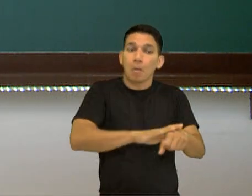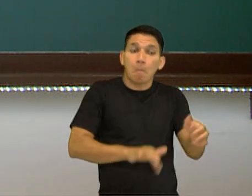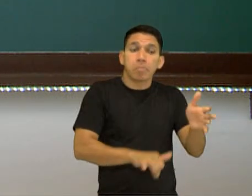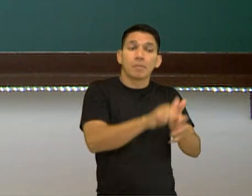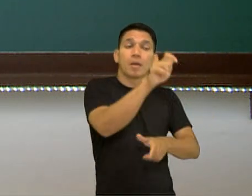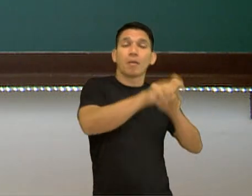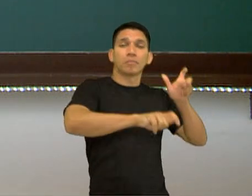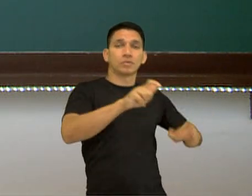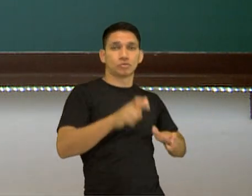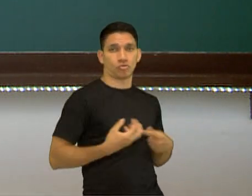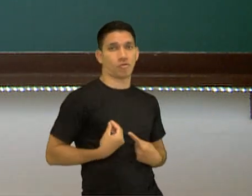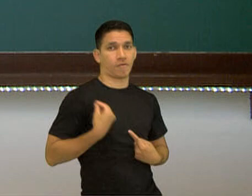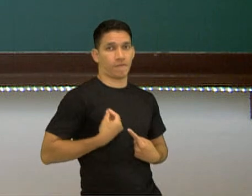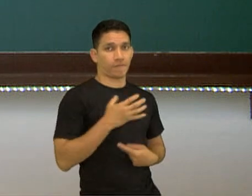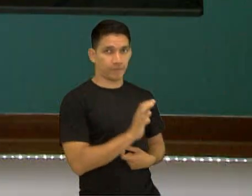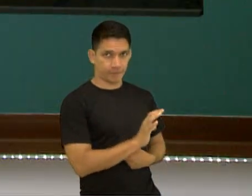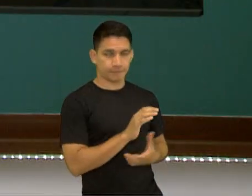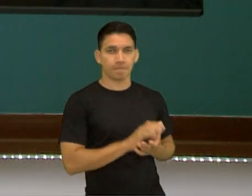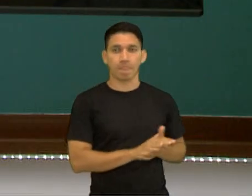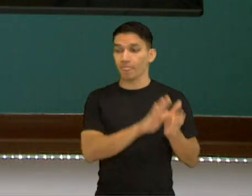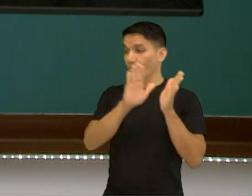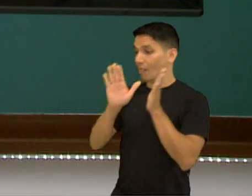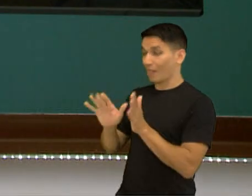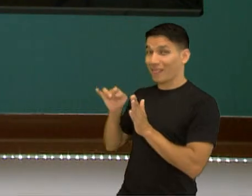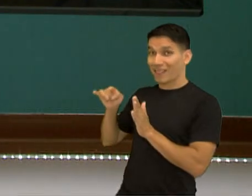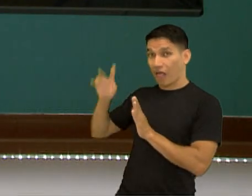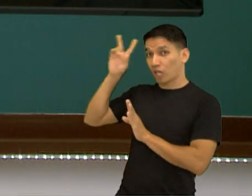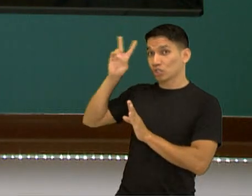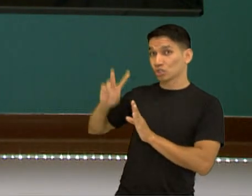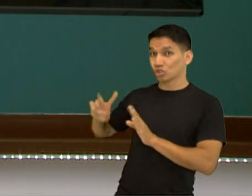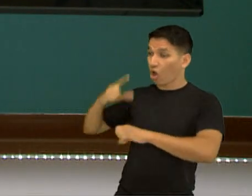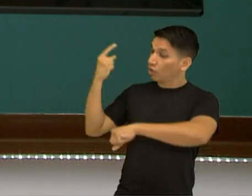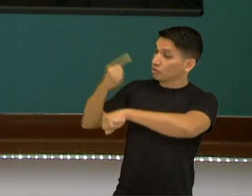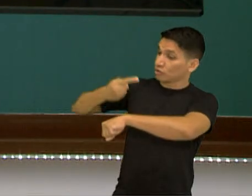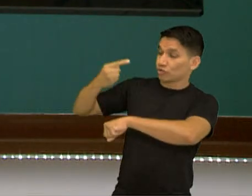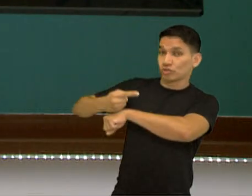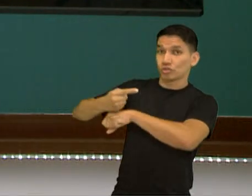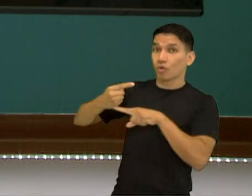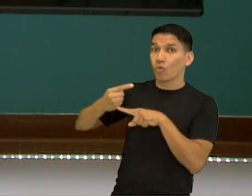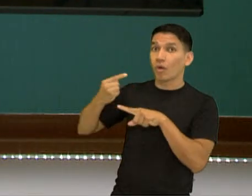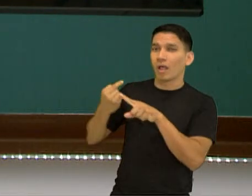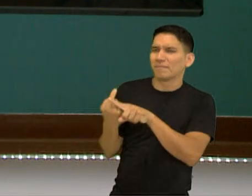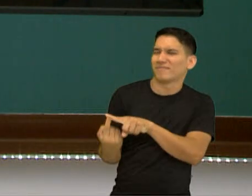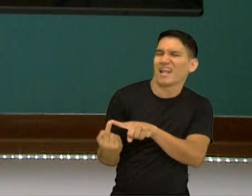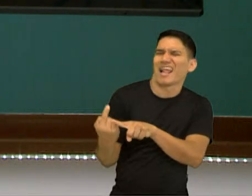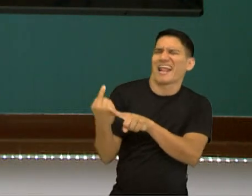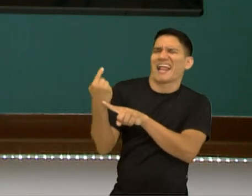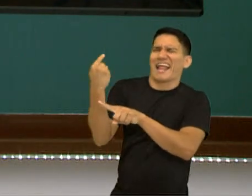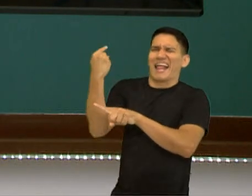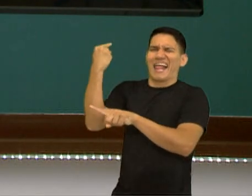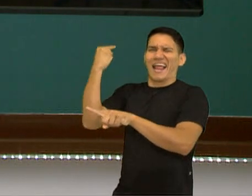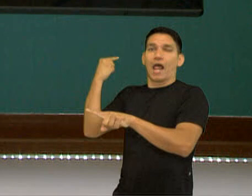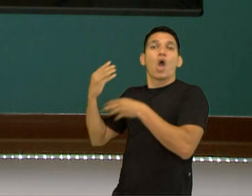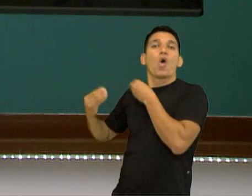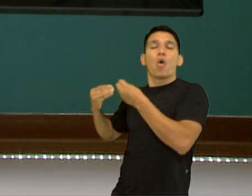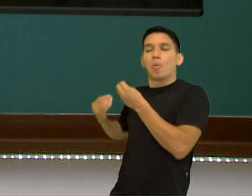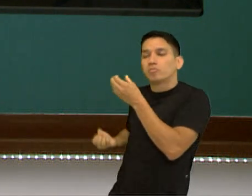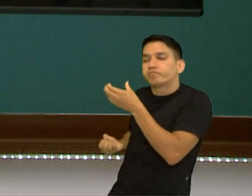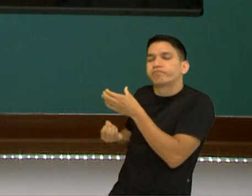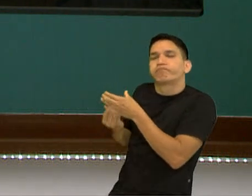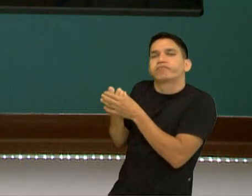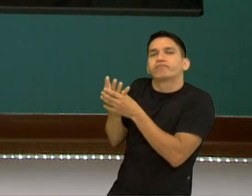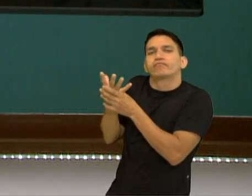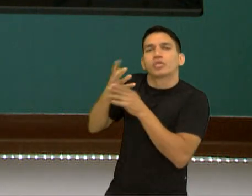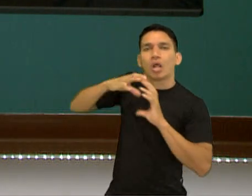seres humanos. Já a história geológica do nosso planeta, ela remete-se ao processo de formação do nosso planeta,